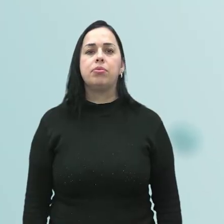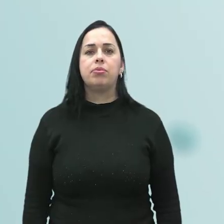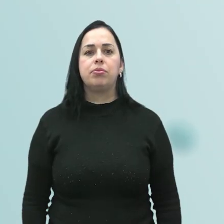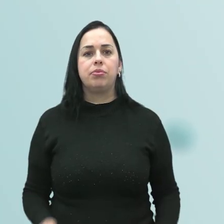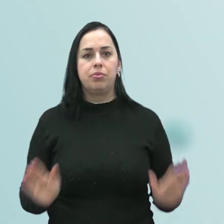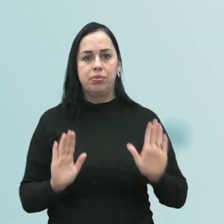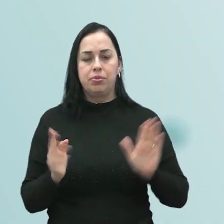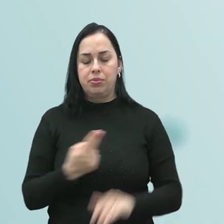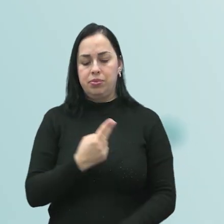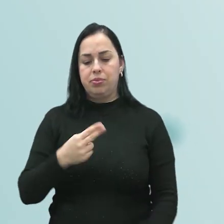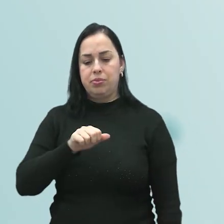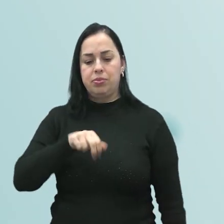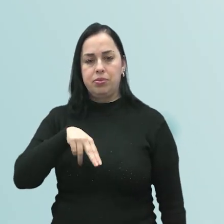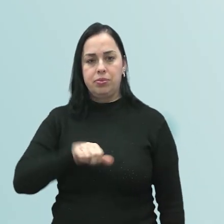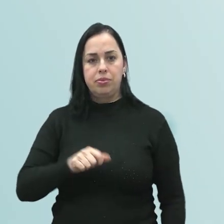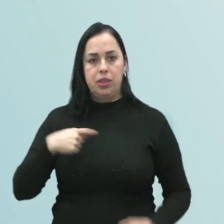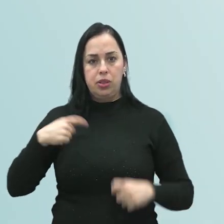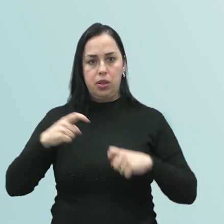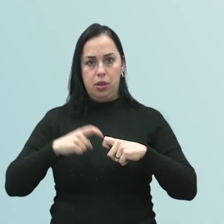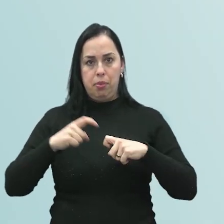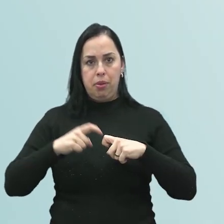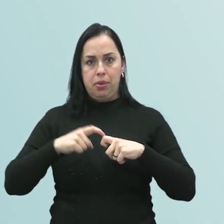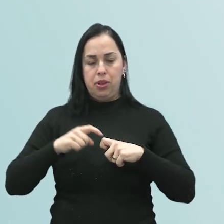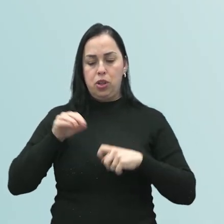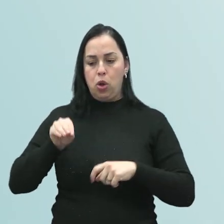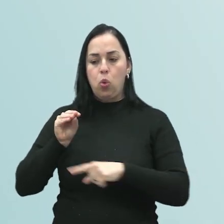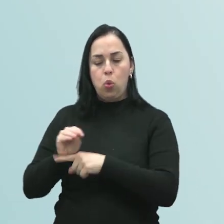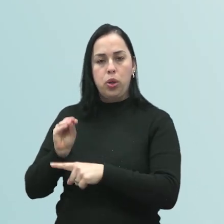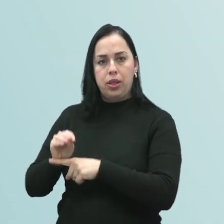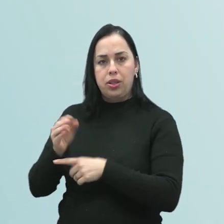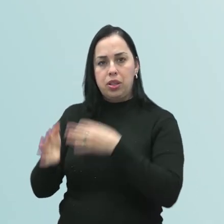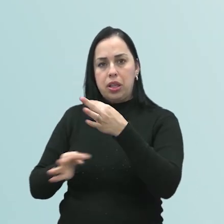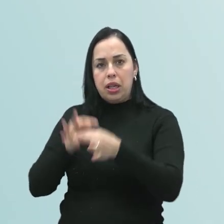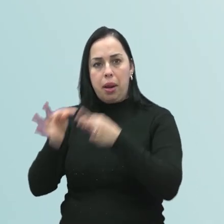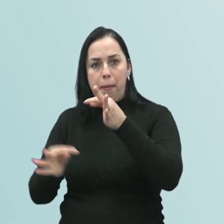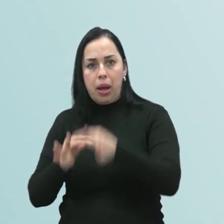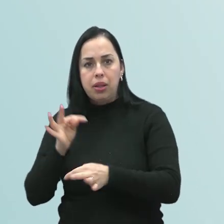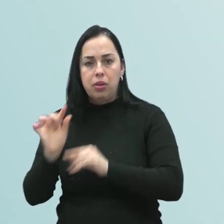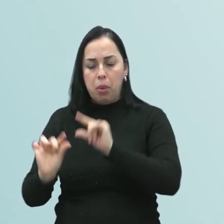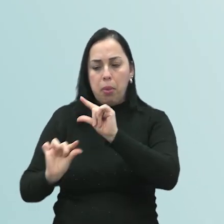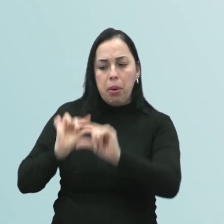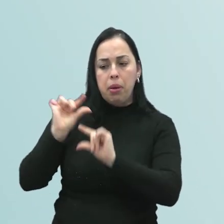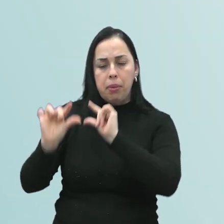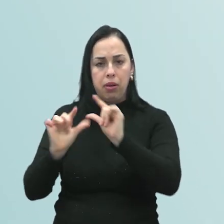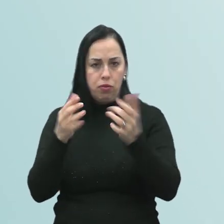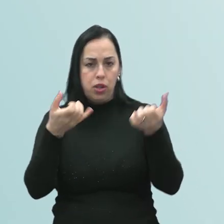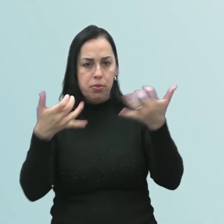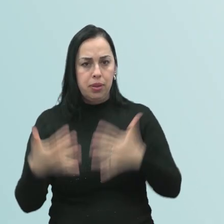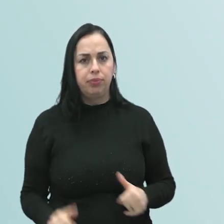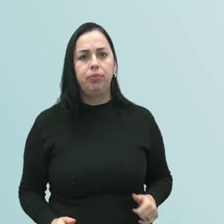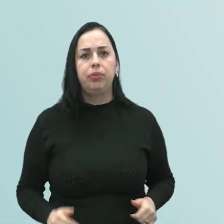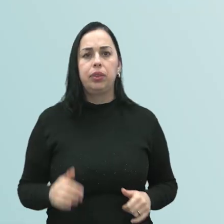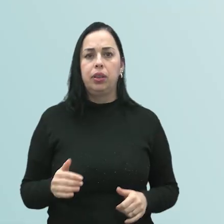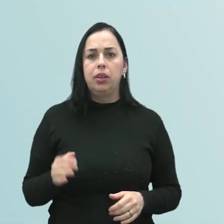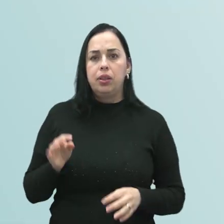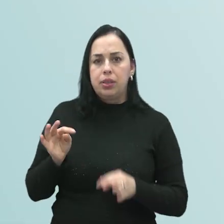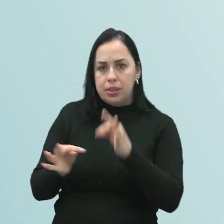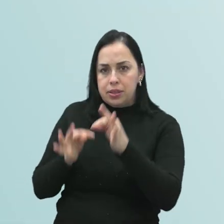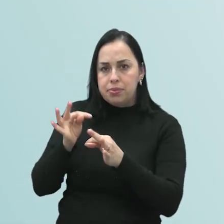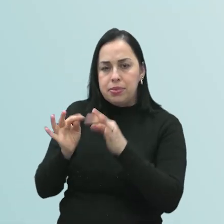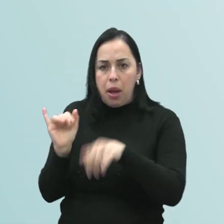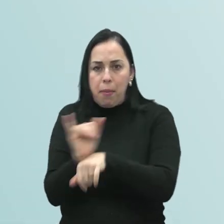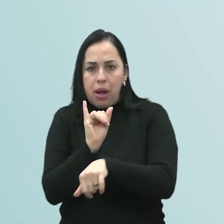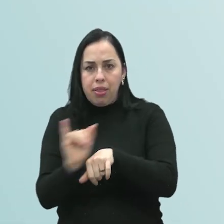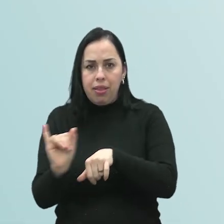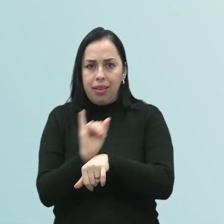Meu nome é Ana Laura, eu sou médica, atuo na área de cuidados paliativos e vou falar um pouquinho para vocês sobre os cuidados paliativos. Então, cuidado paliativo é uma abordagem